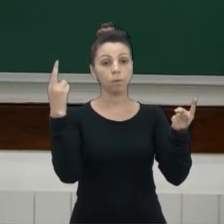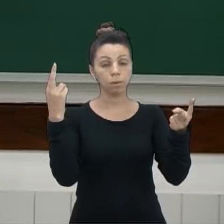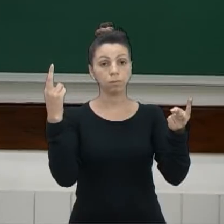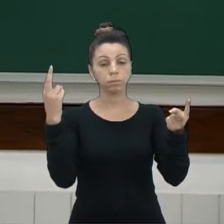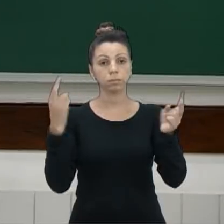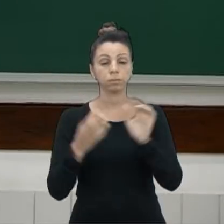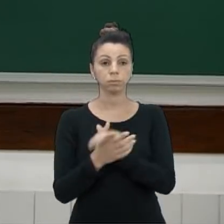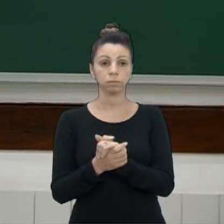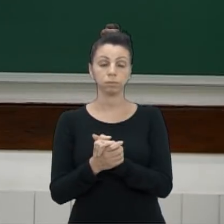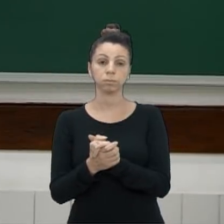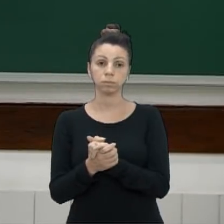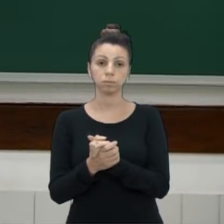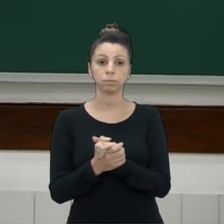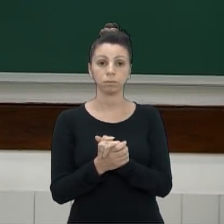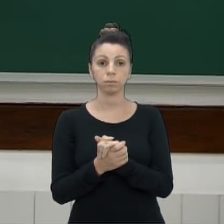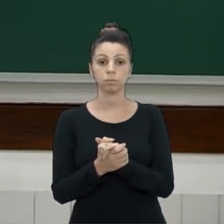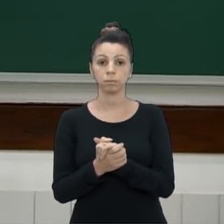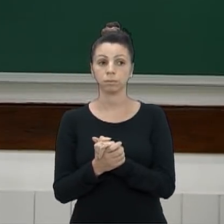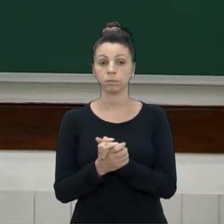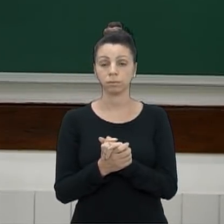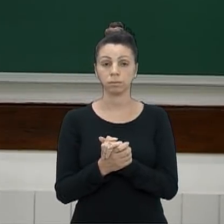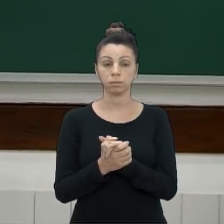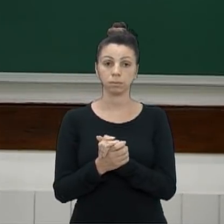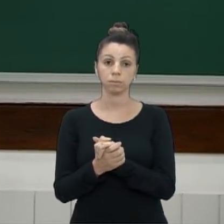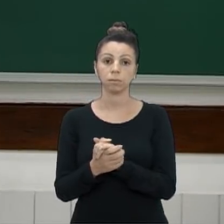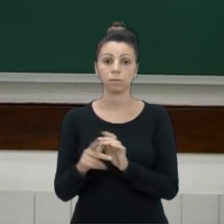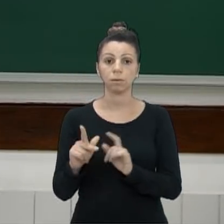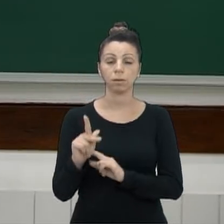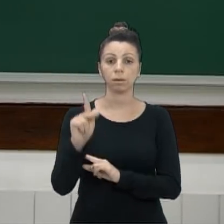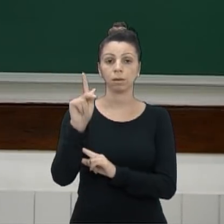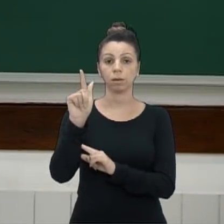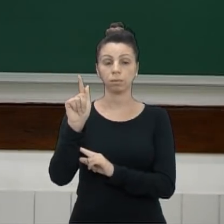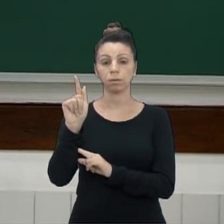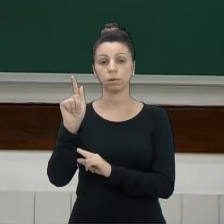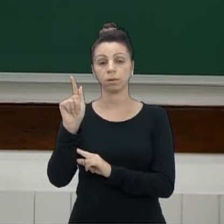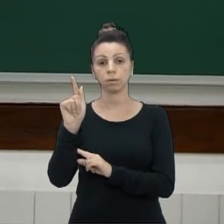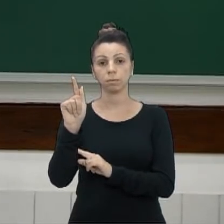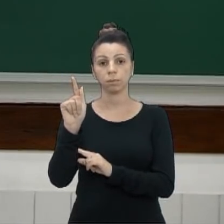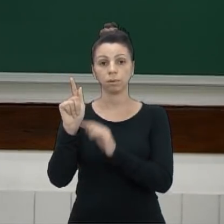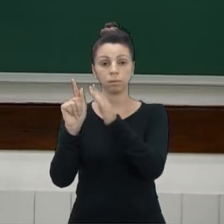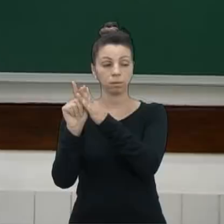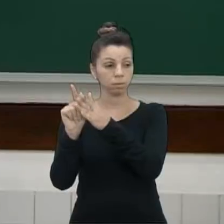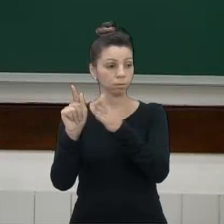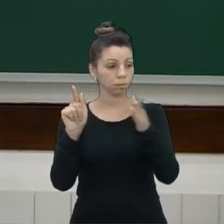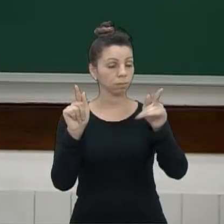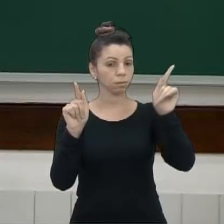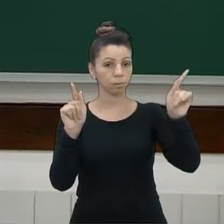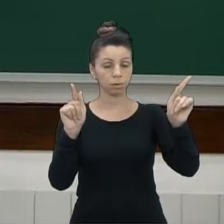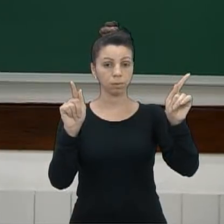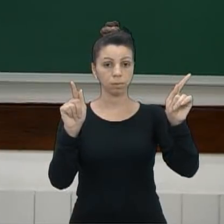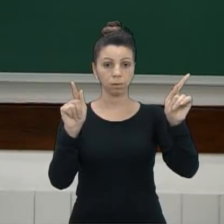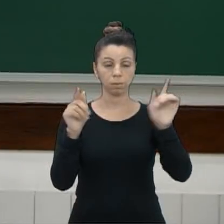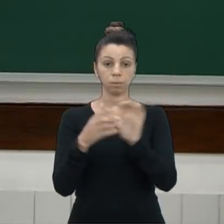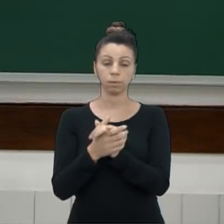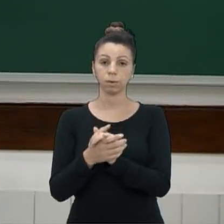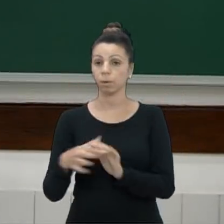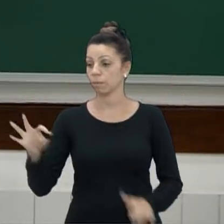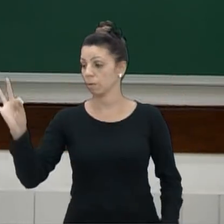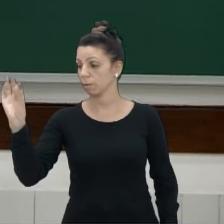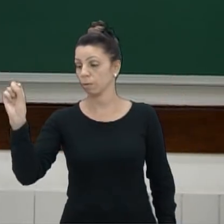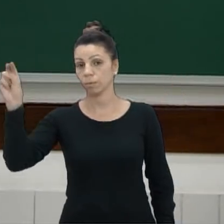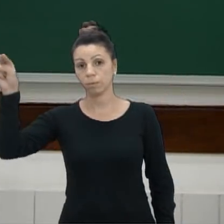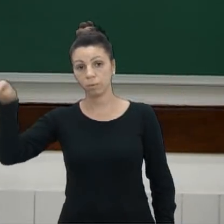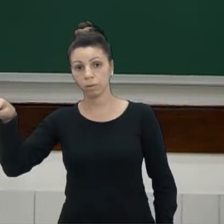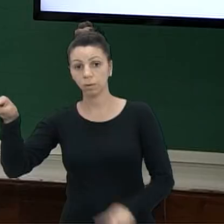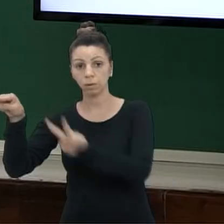de tonelada para quilograma, de quilograma para grama. Por que vocês fariam isso? Vocês já estão acostumados a usar o